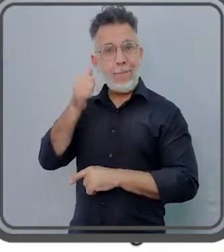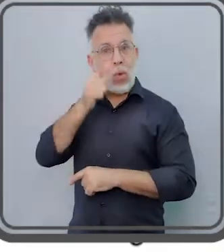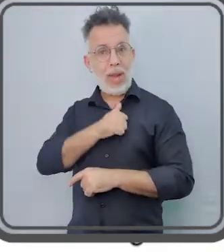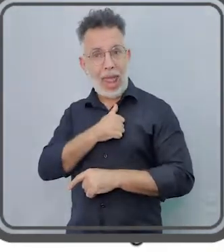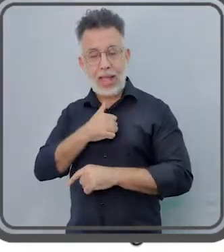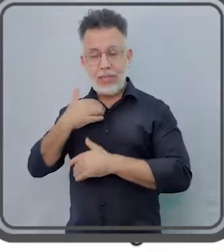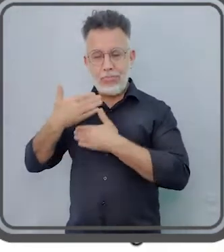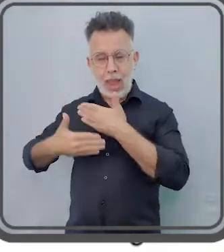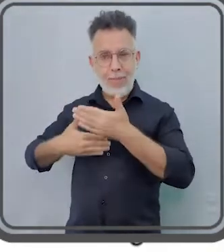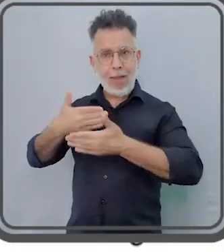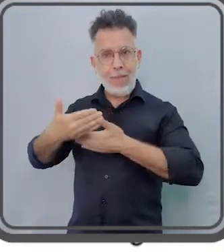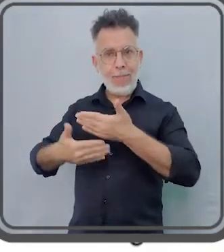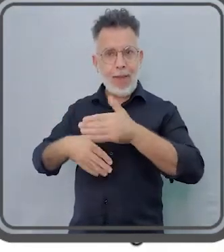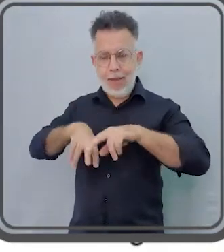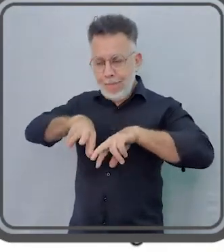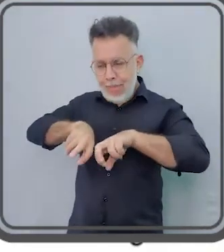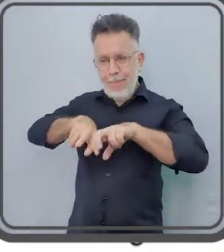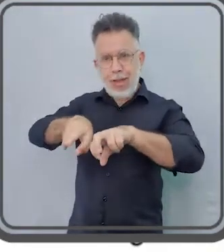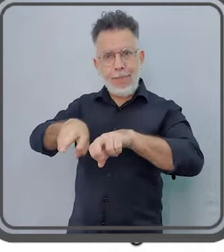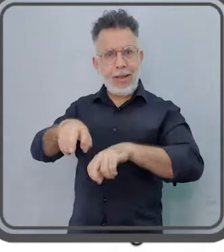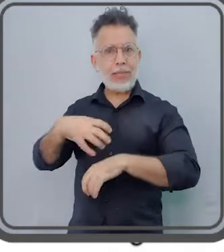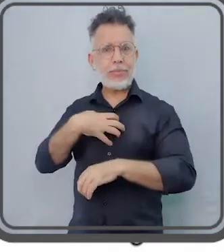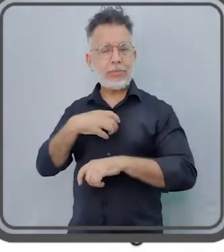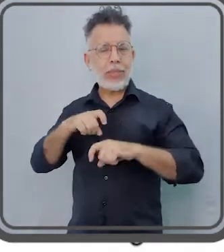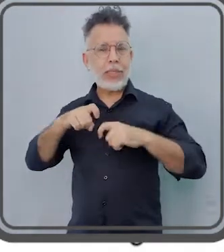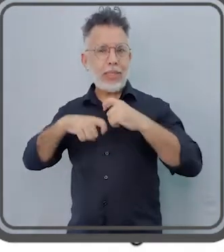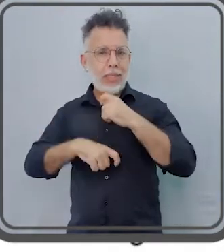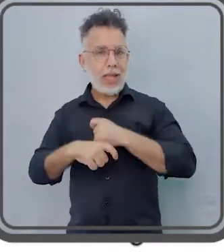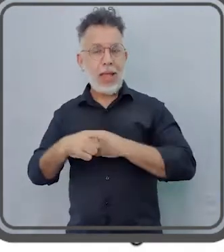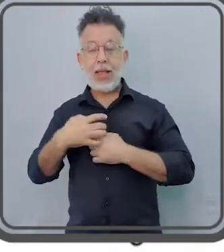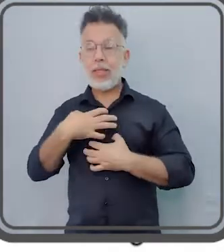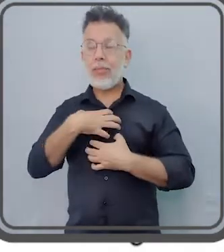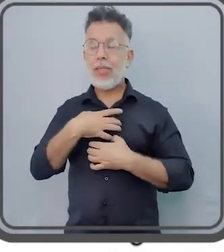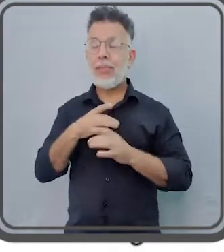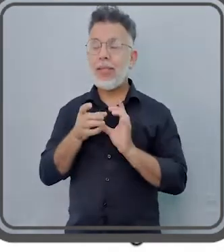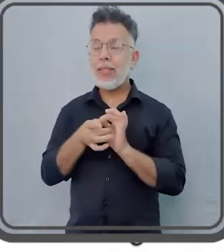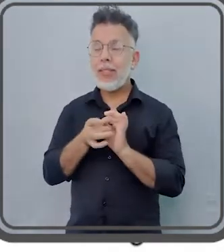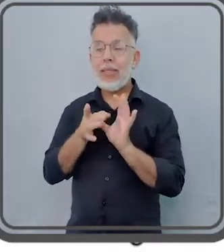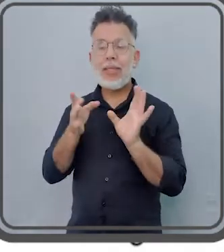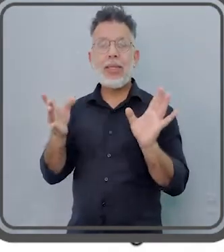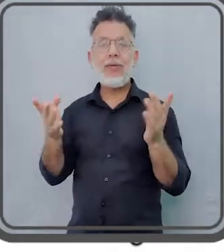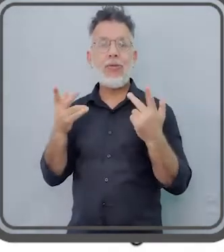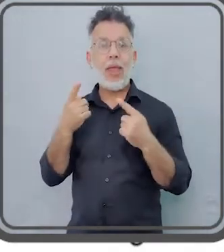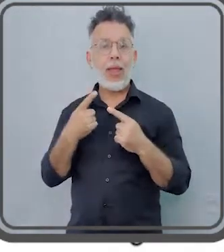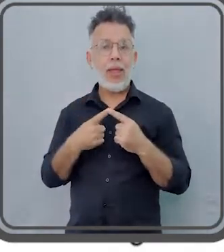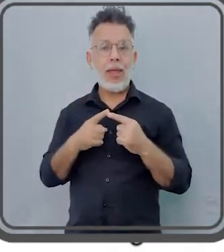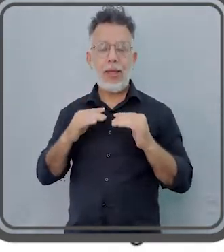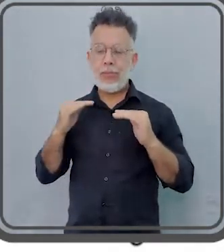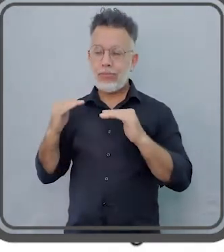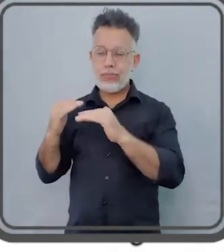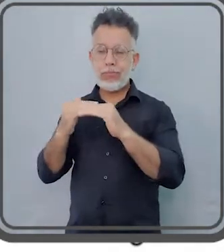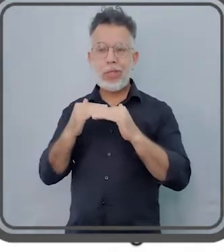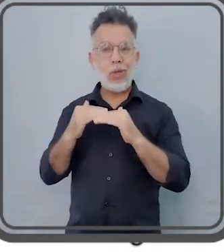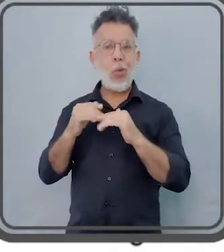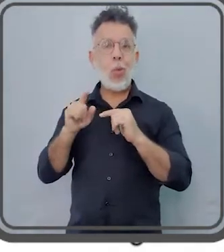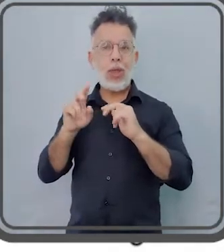da sexualidade de uma maneira mais livre, espontânea, muito determinada pelos fatores culturais em torno